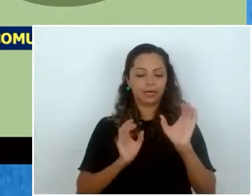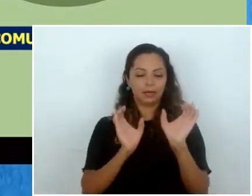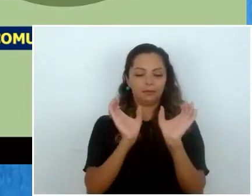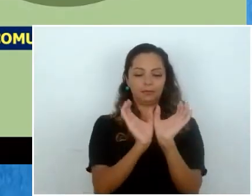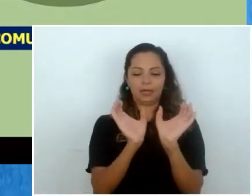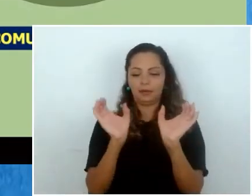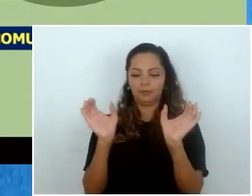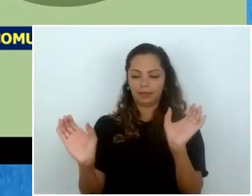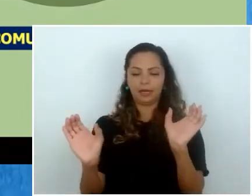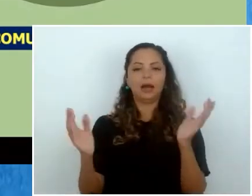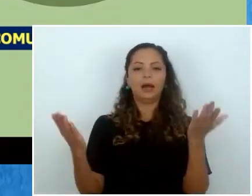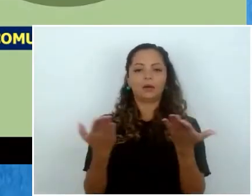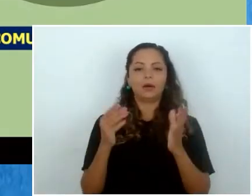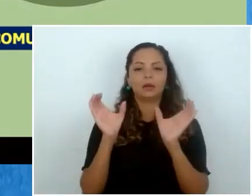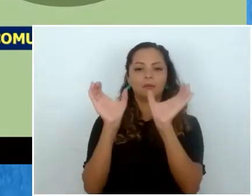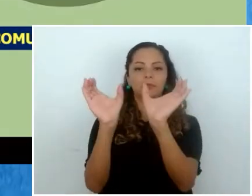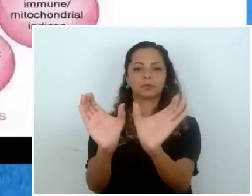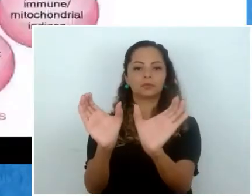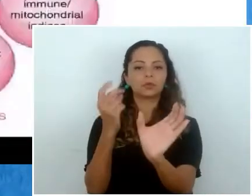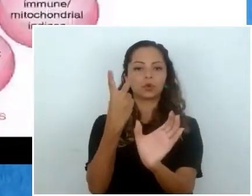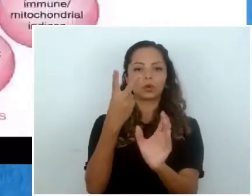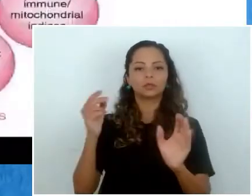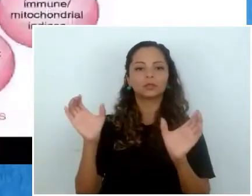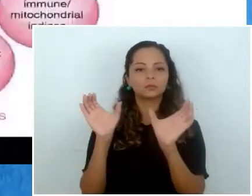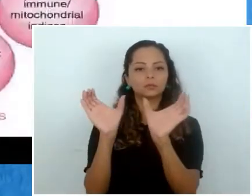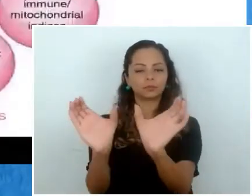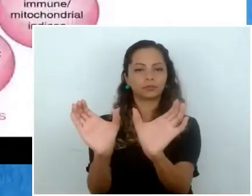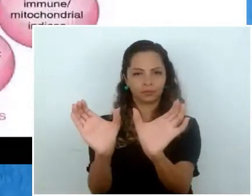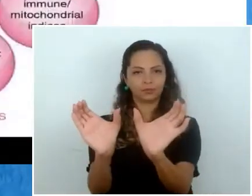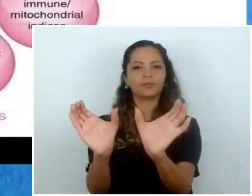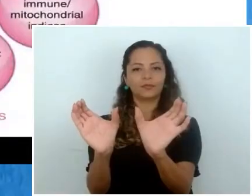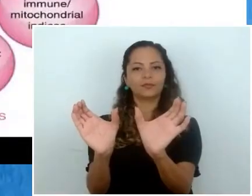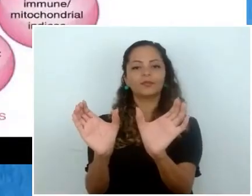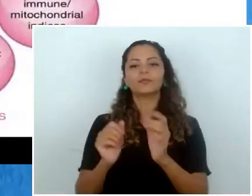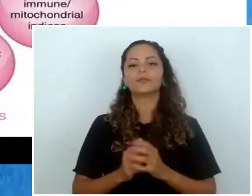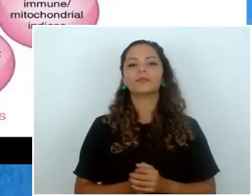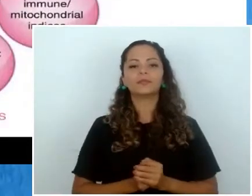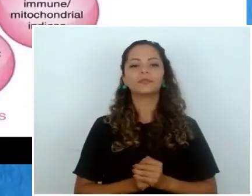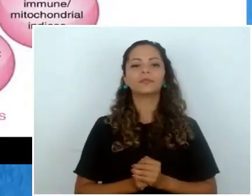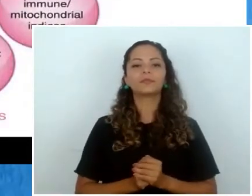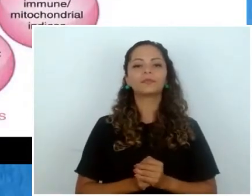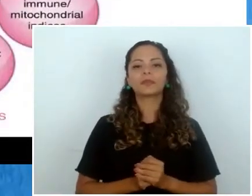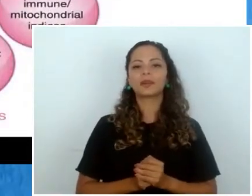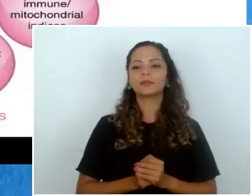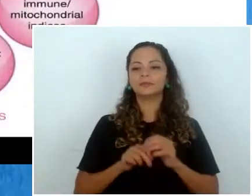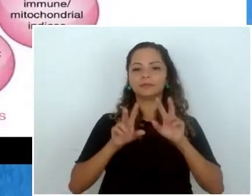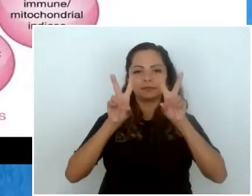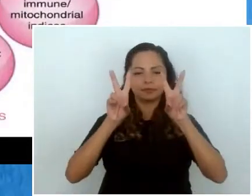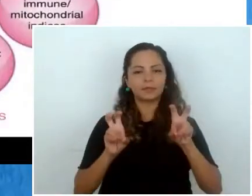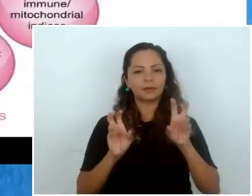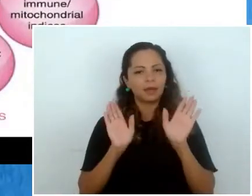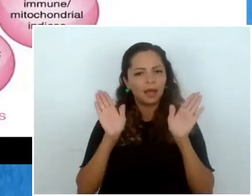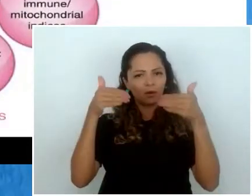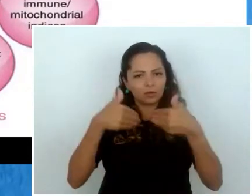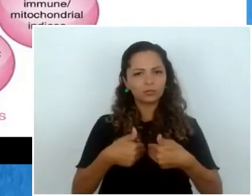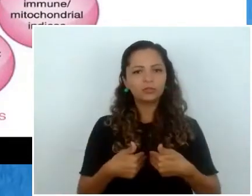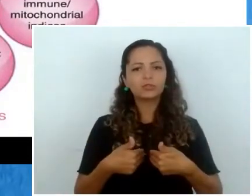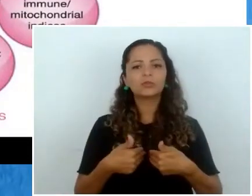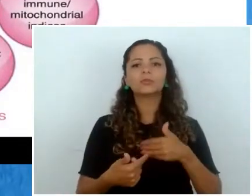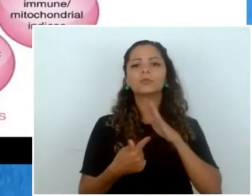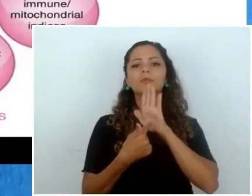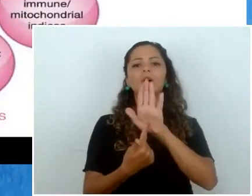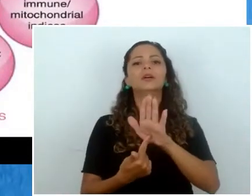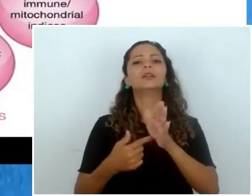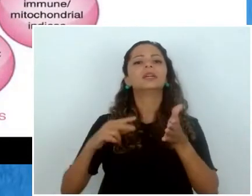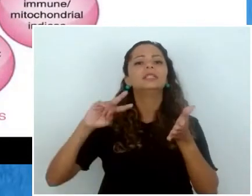sociocomunicativo. Né. Na realidade, né, pessoal, quando nós falamos de autismo, nós devemos falar dos autismos,